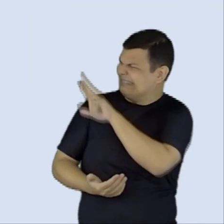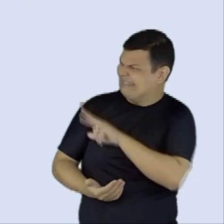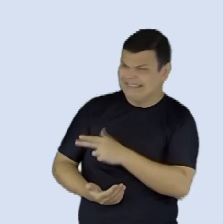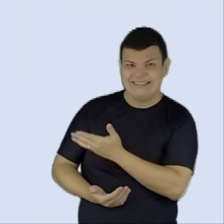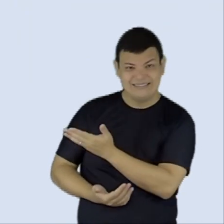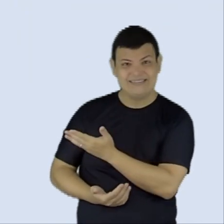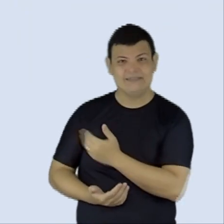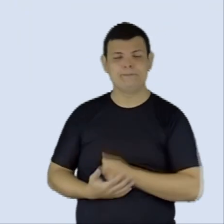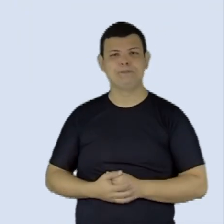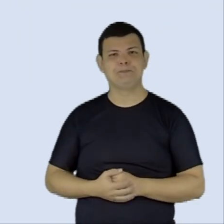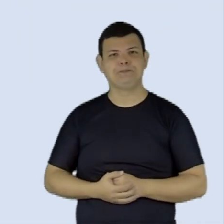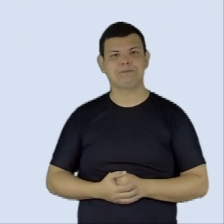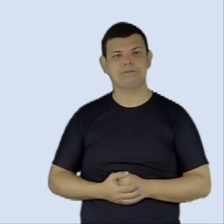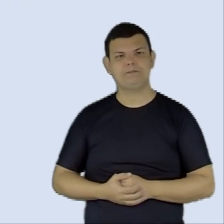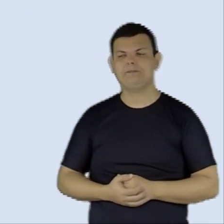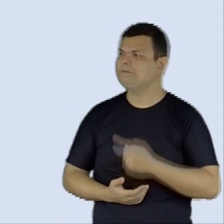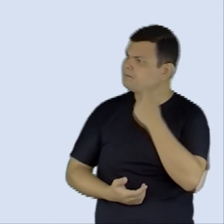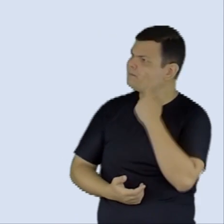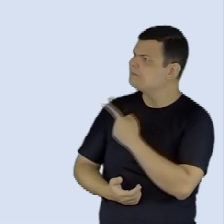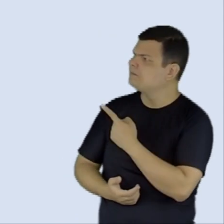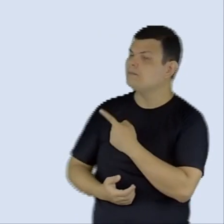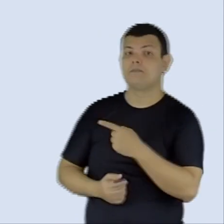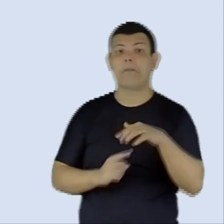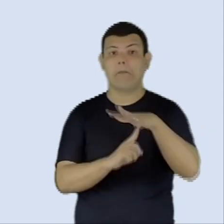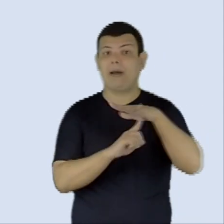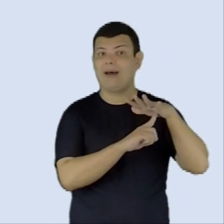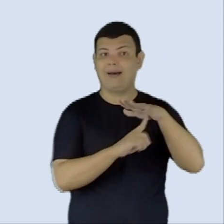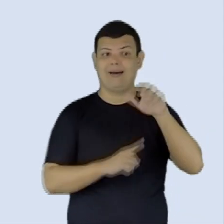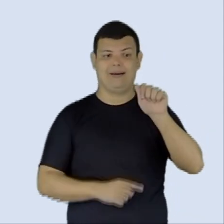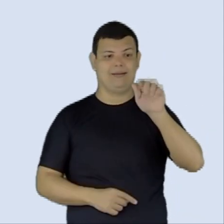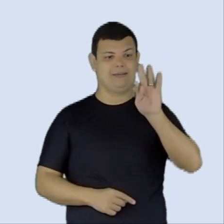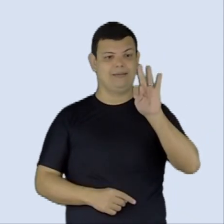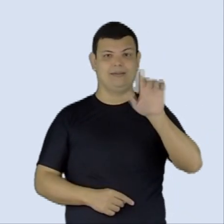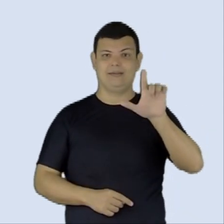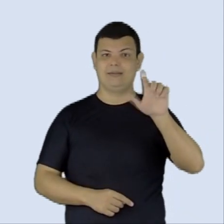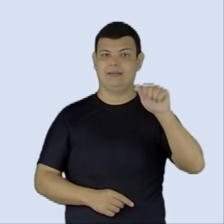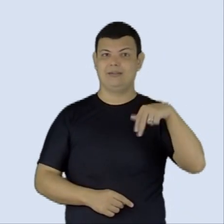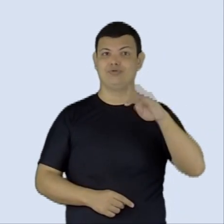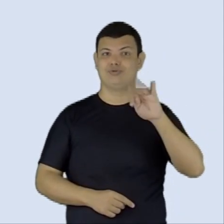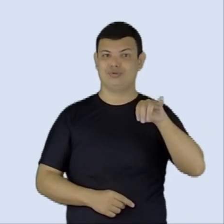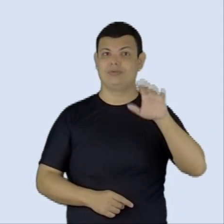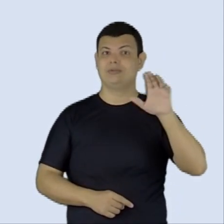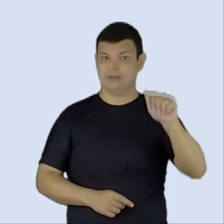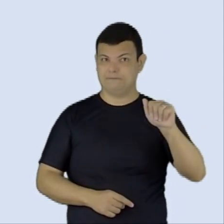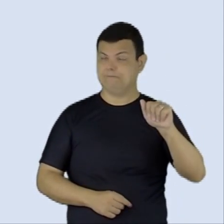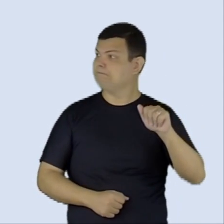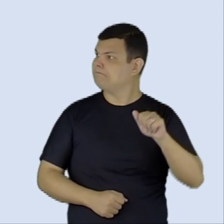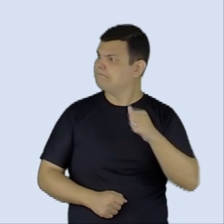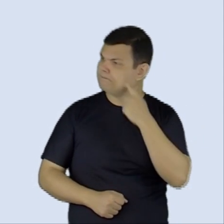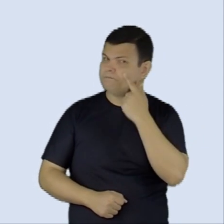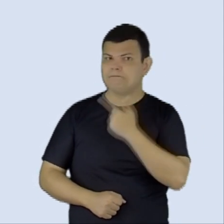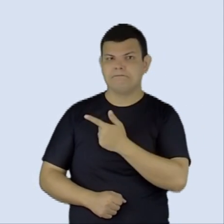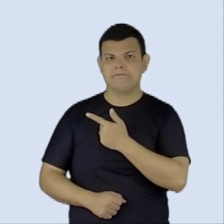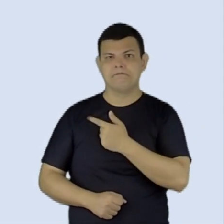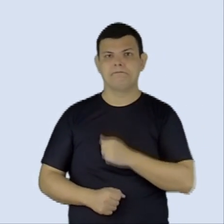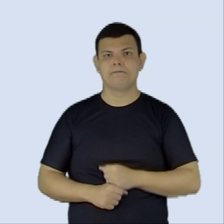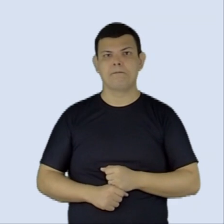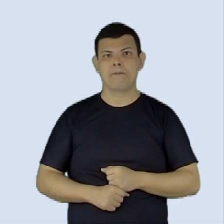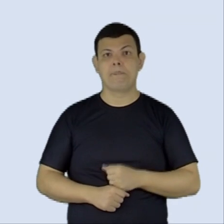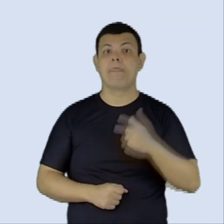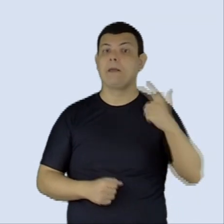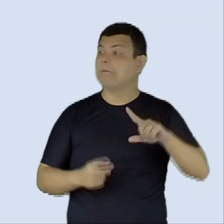país. Então observem aqui, ó, a Mata Atlântica, como é uma imagem da Mata Atlântica. Para vocês agora,